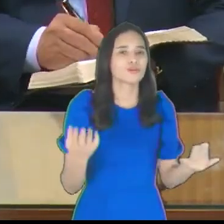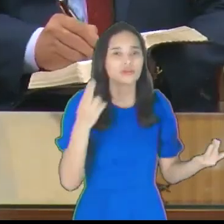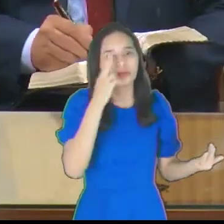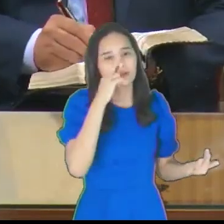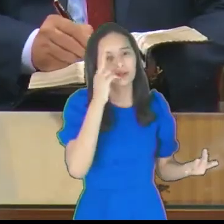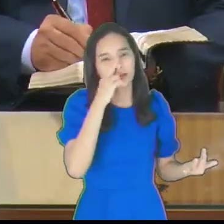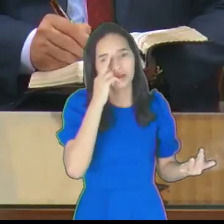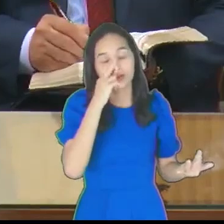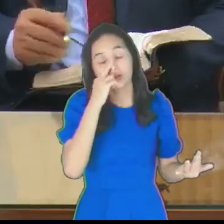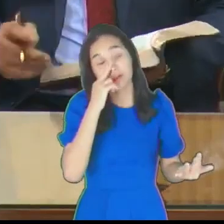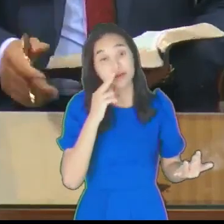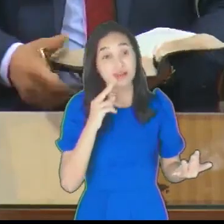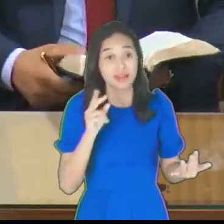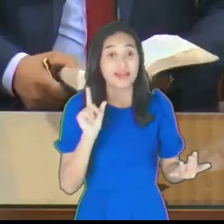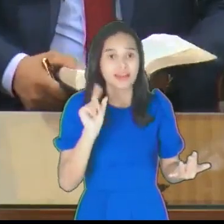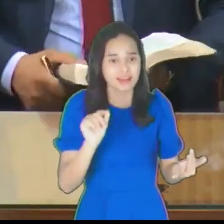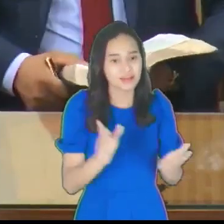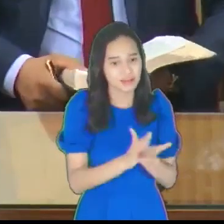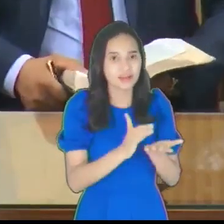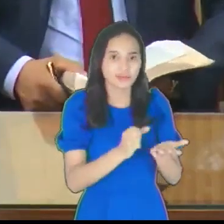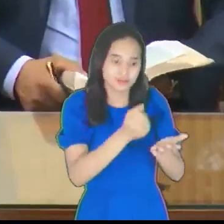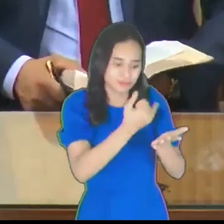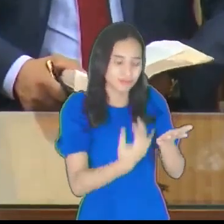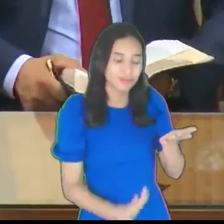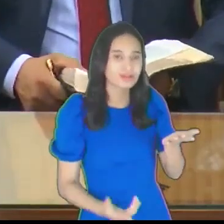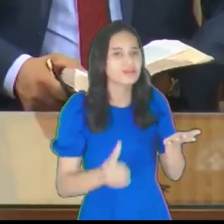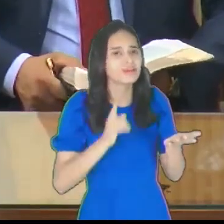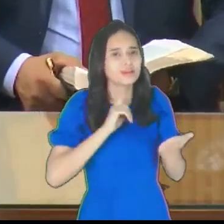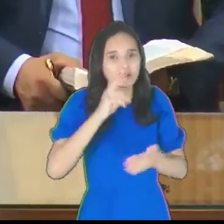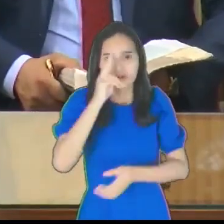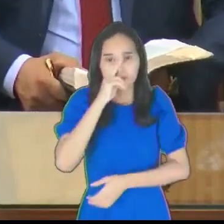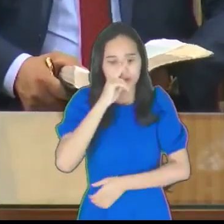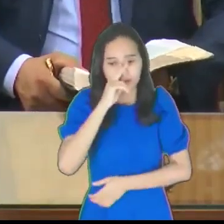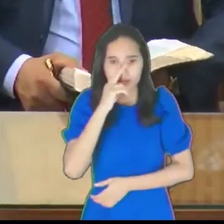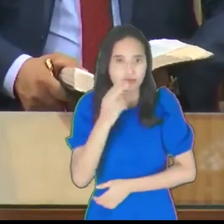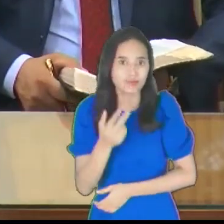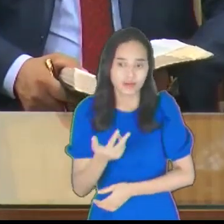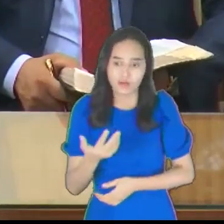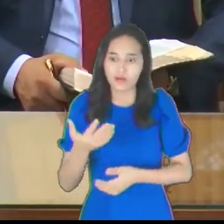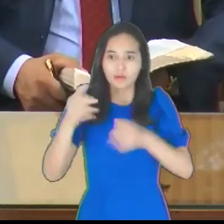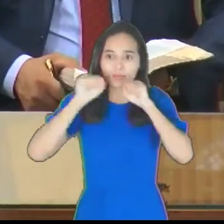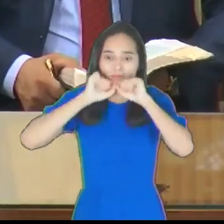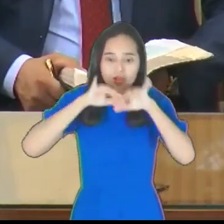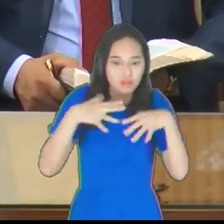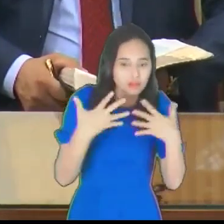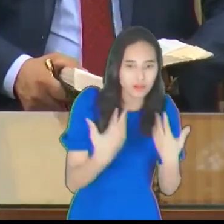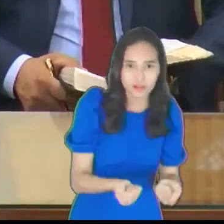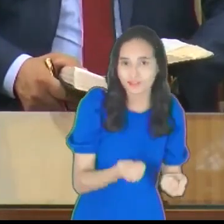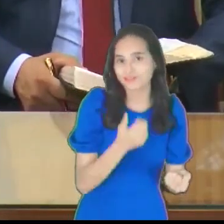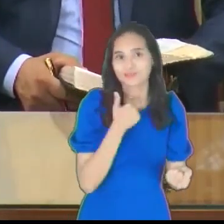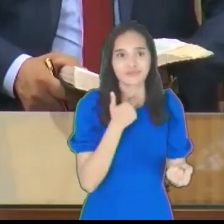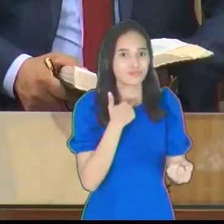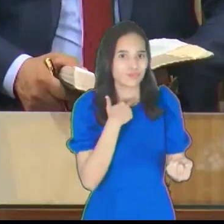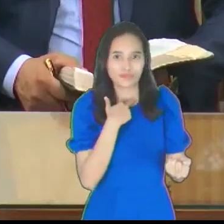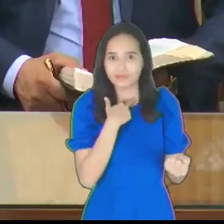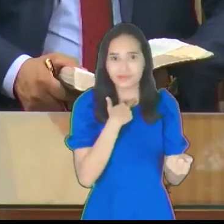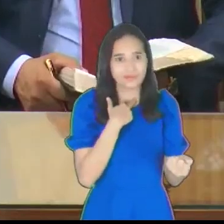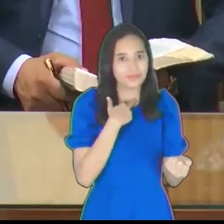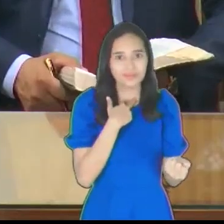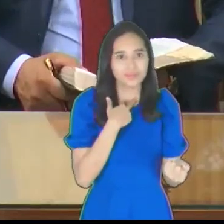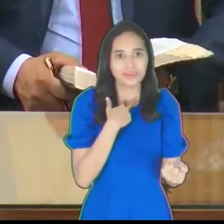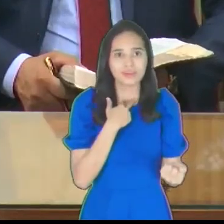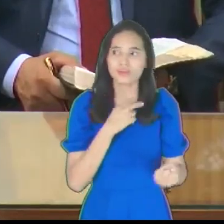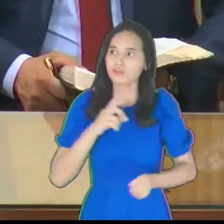aí é a palavra de Deus mostrando, que tem crente que não pode receber bênção, tem crente que não pode ser abençoado